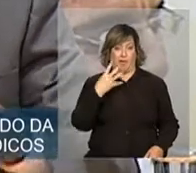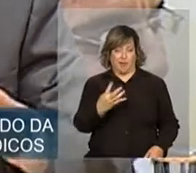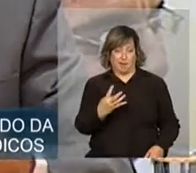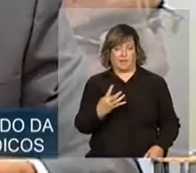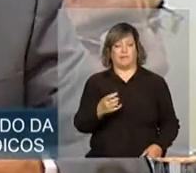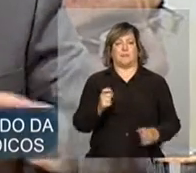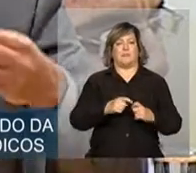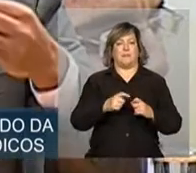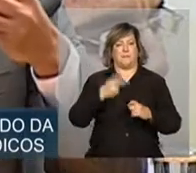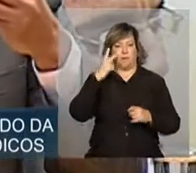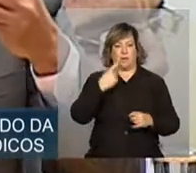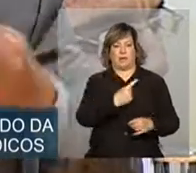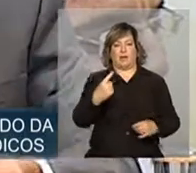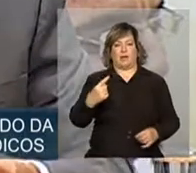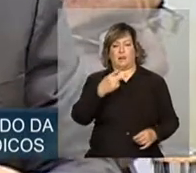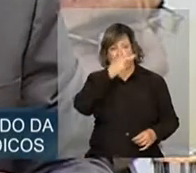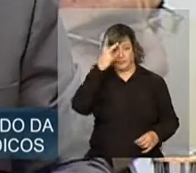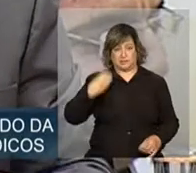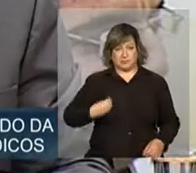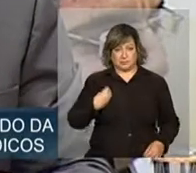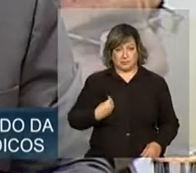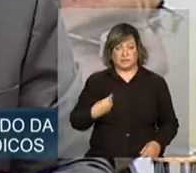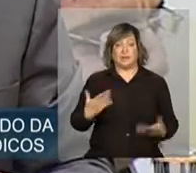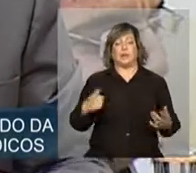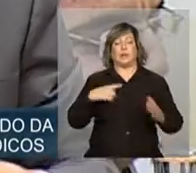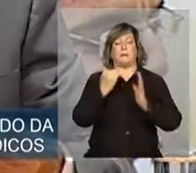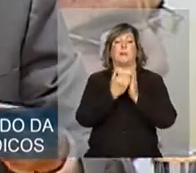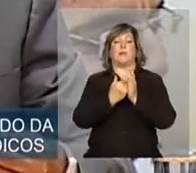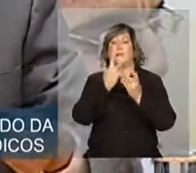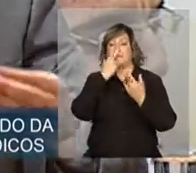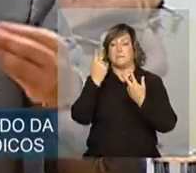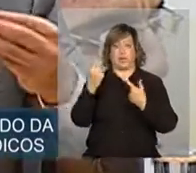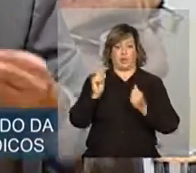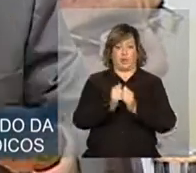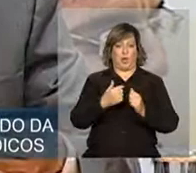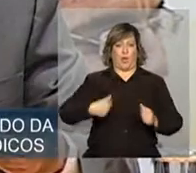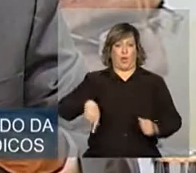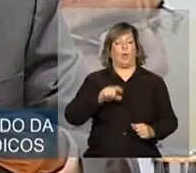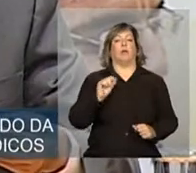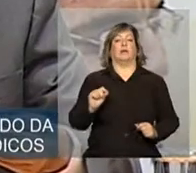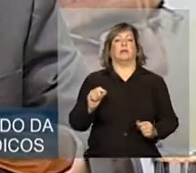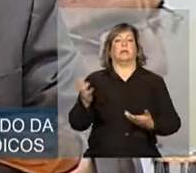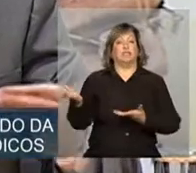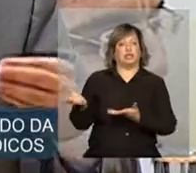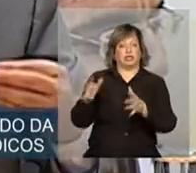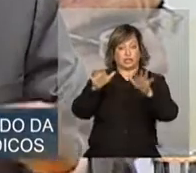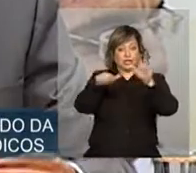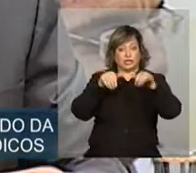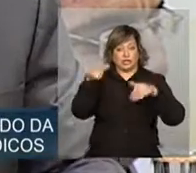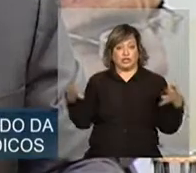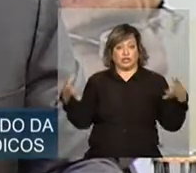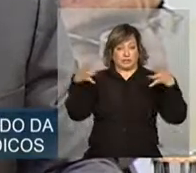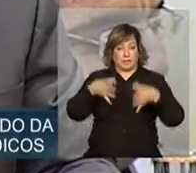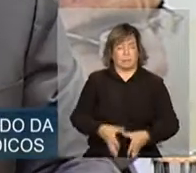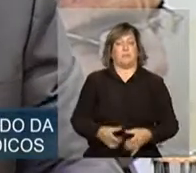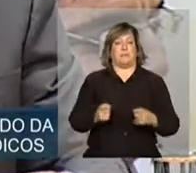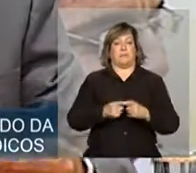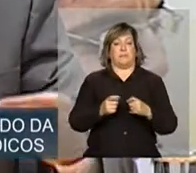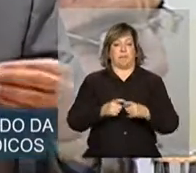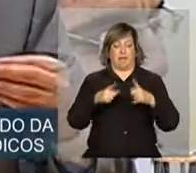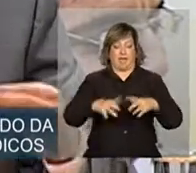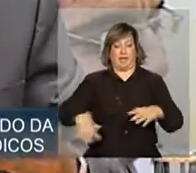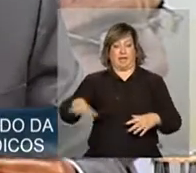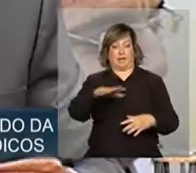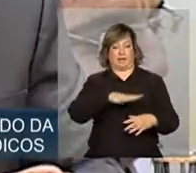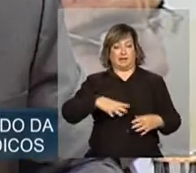e tem um programa muito parecido com o nosso a atrair médicos para área rural de Portugal